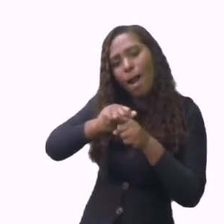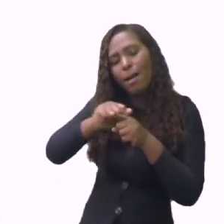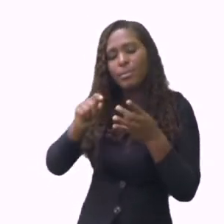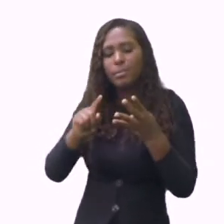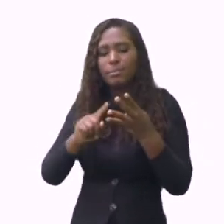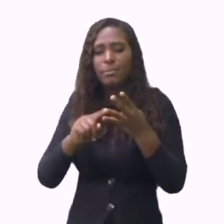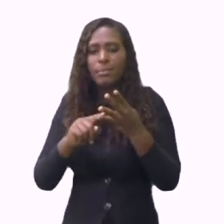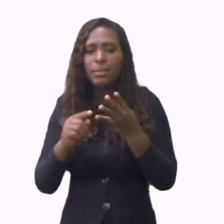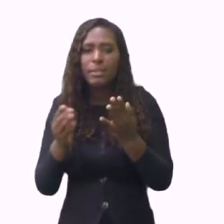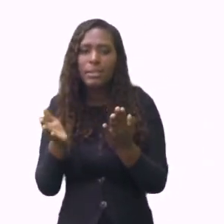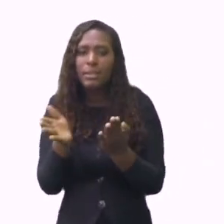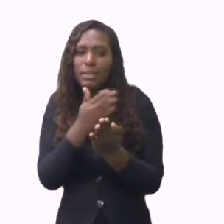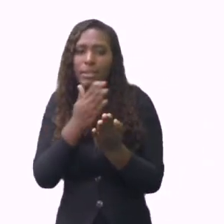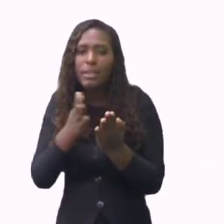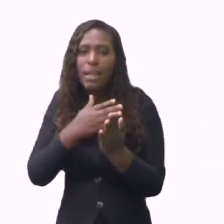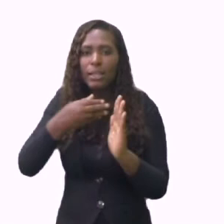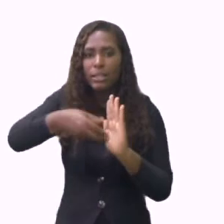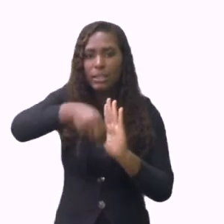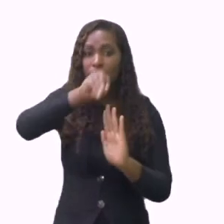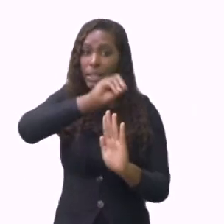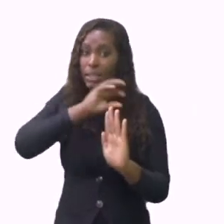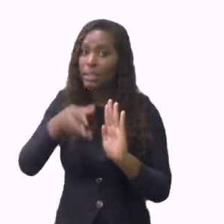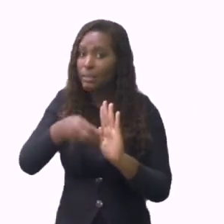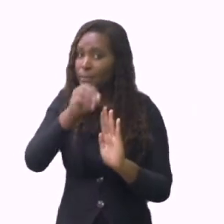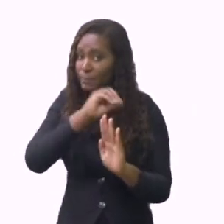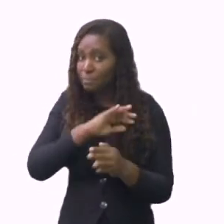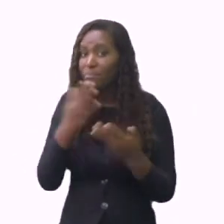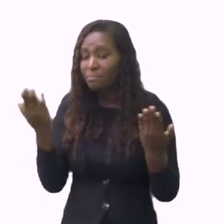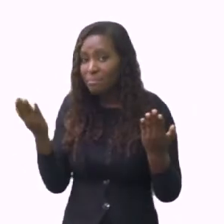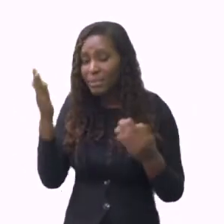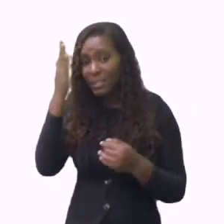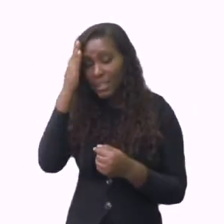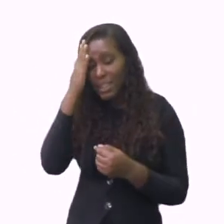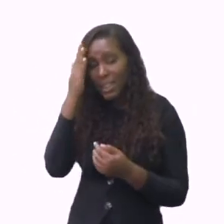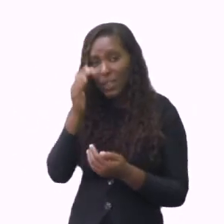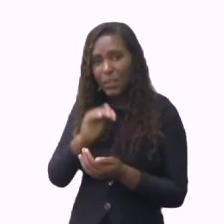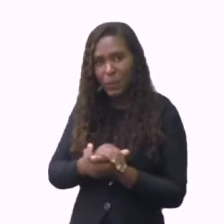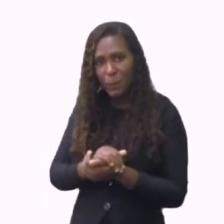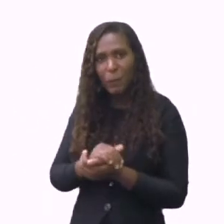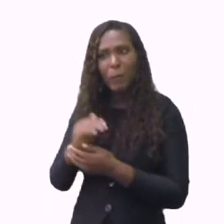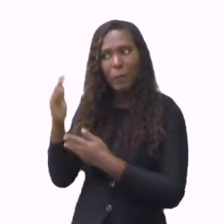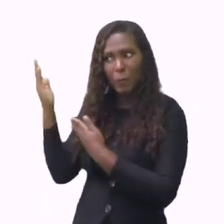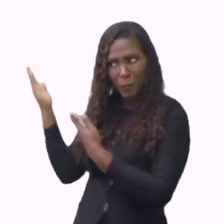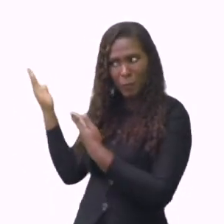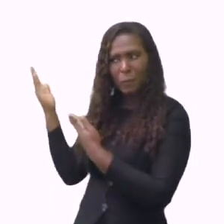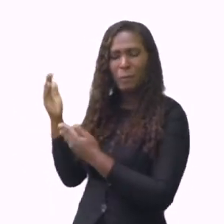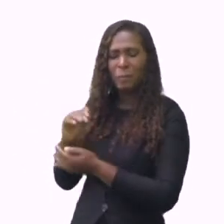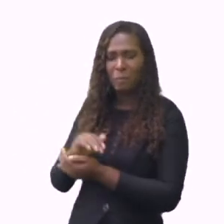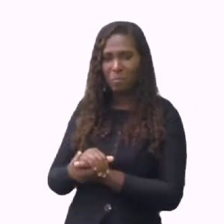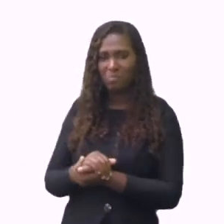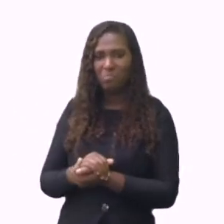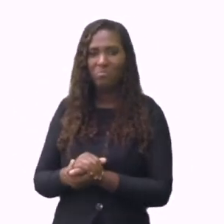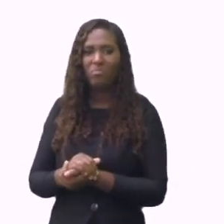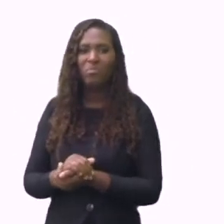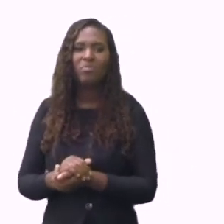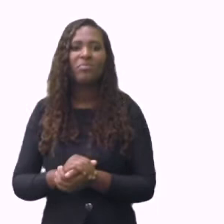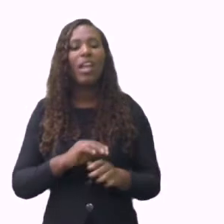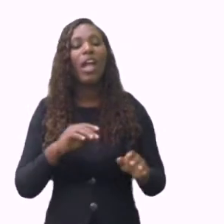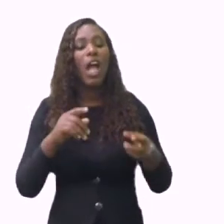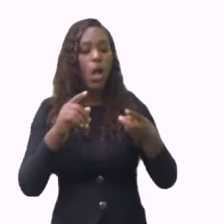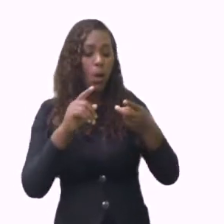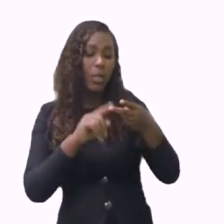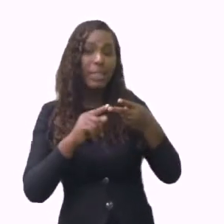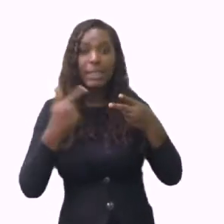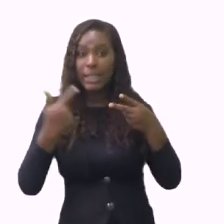pontuação ajuda também no entendimento do que eu estou falando? Vamos ler a segunda frase. No recreio,